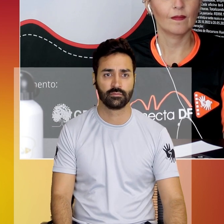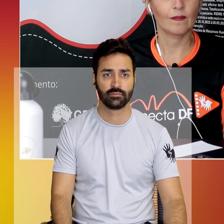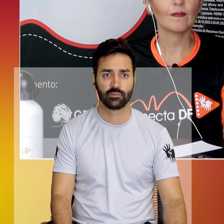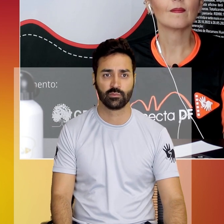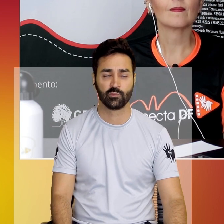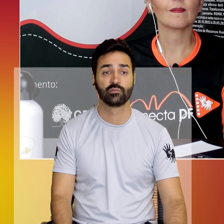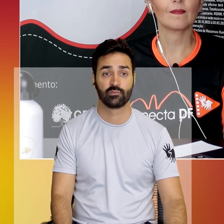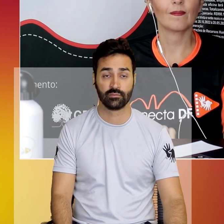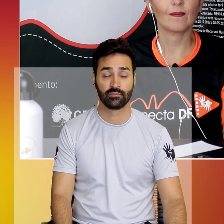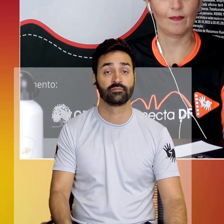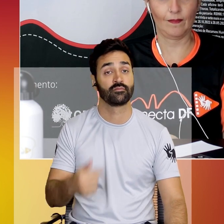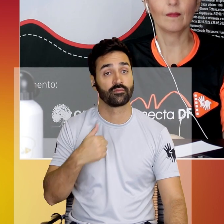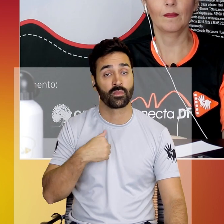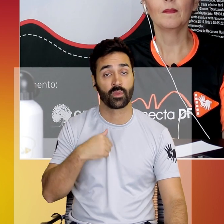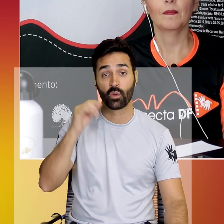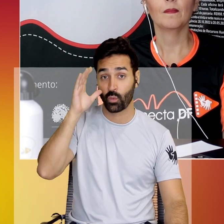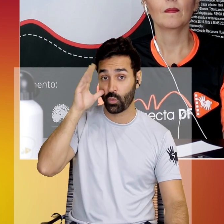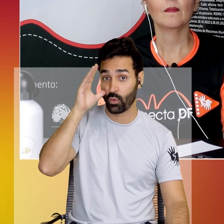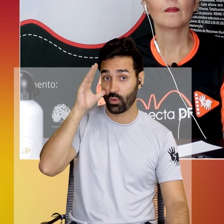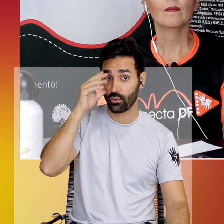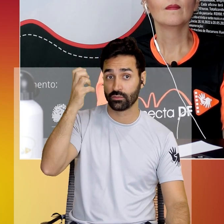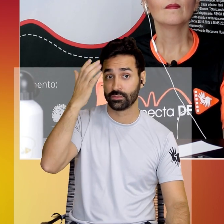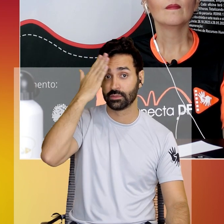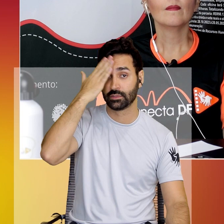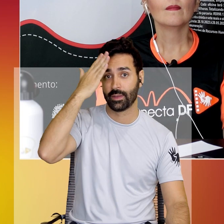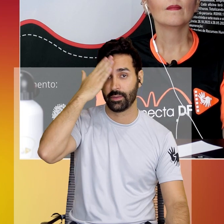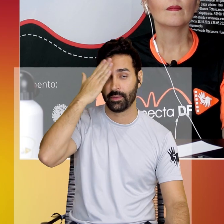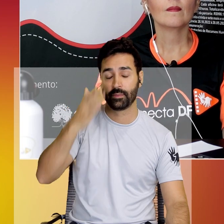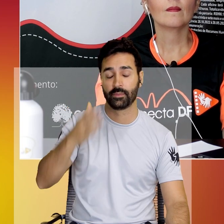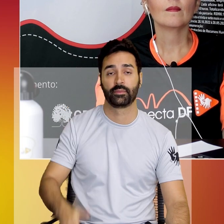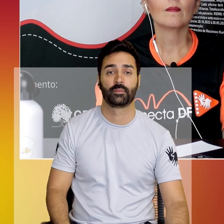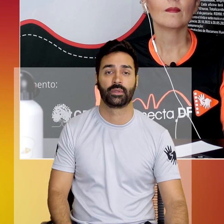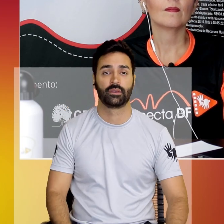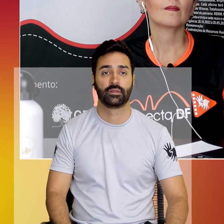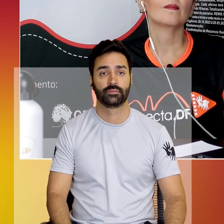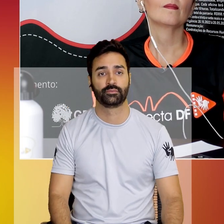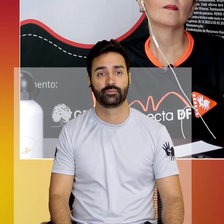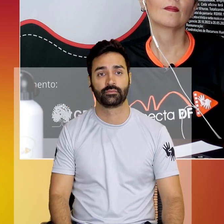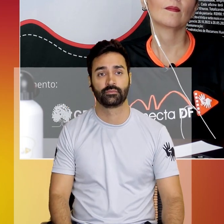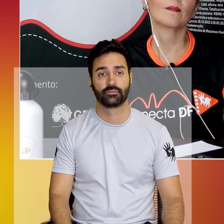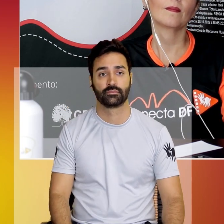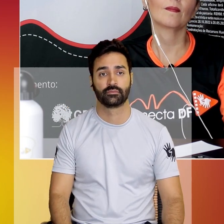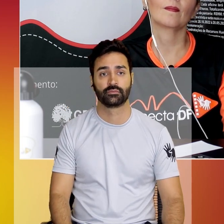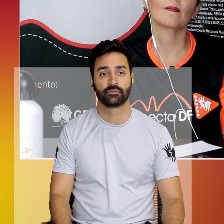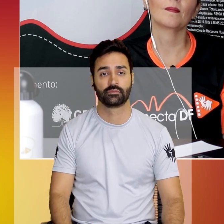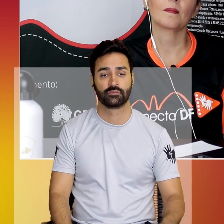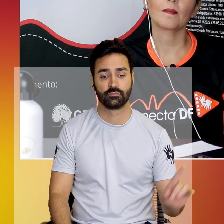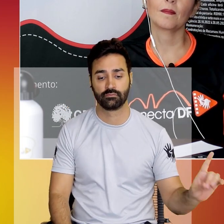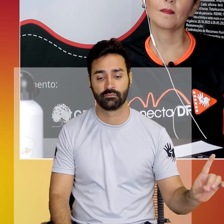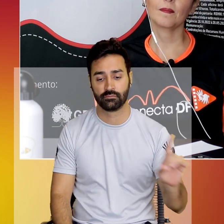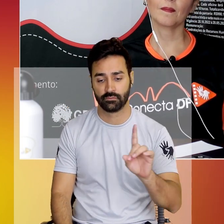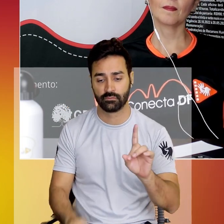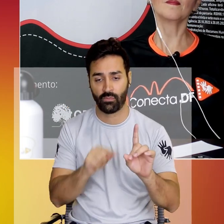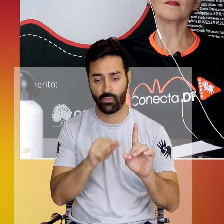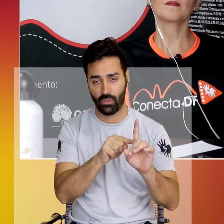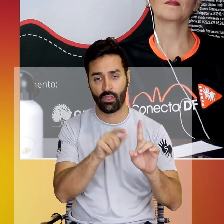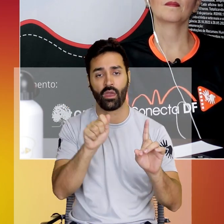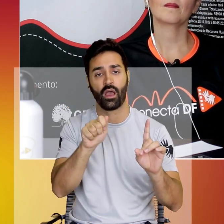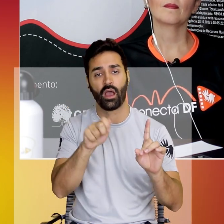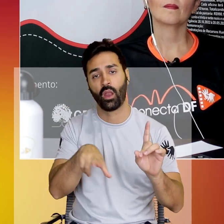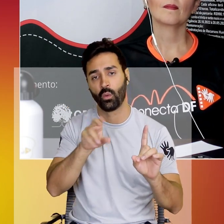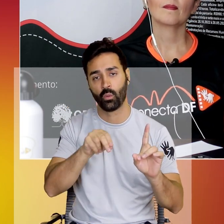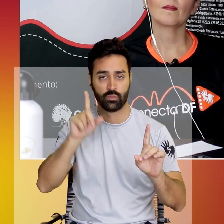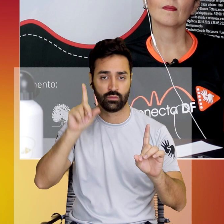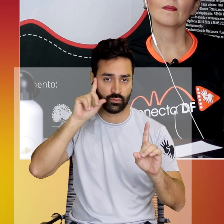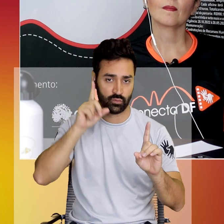Professora, é uma curiosidade, na verdade. Eu estava atendendo uma aluna surda e